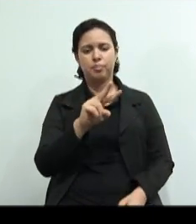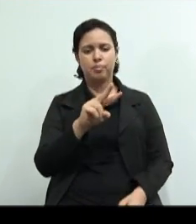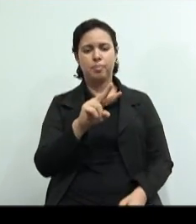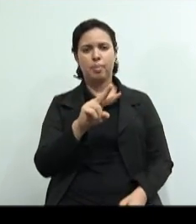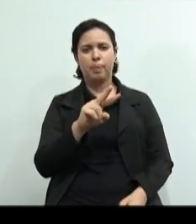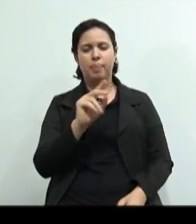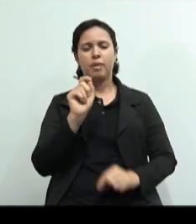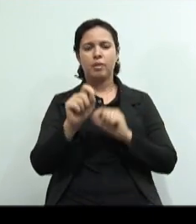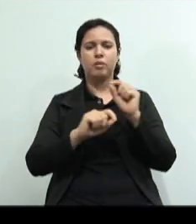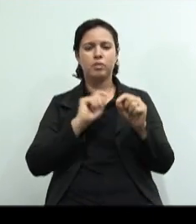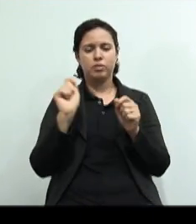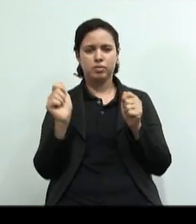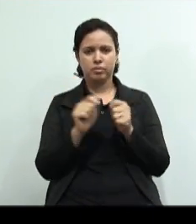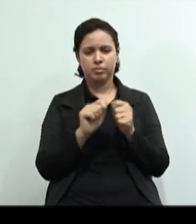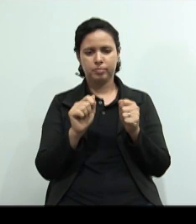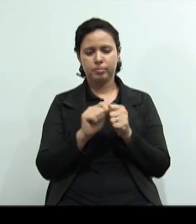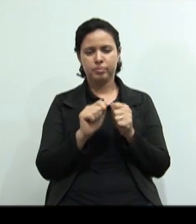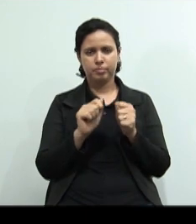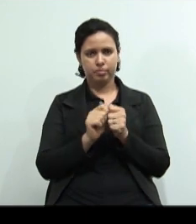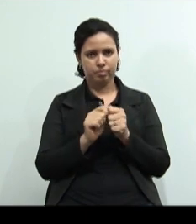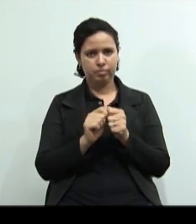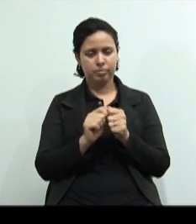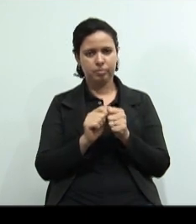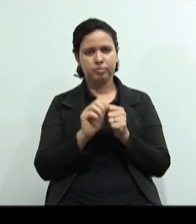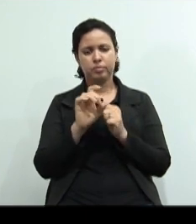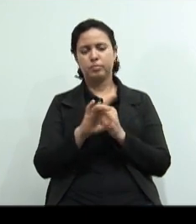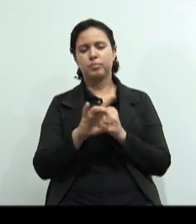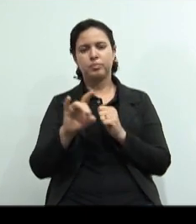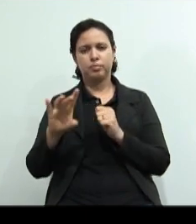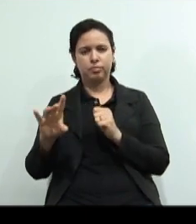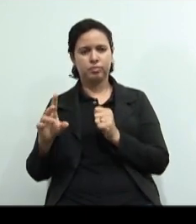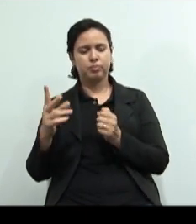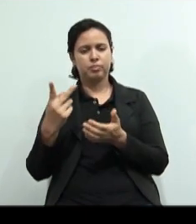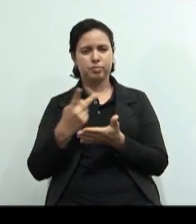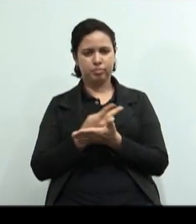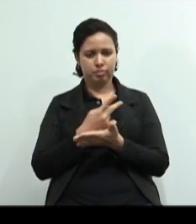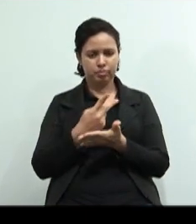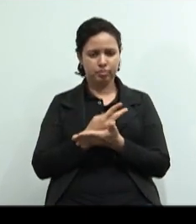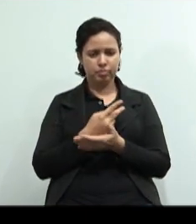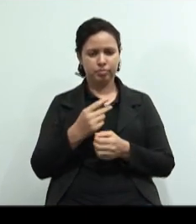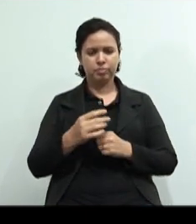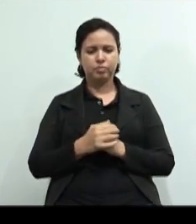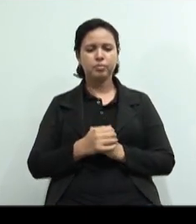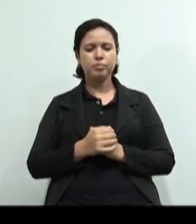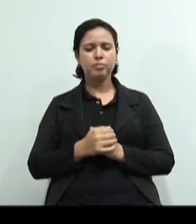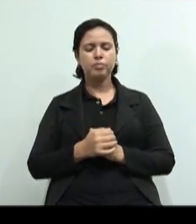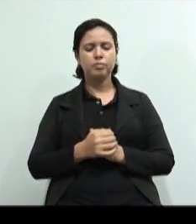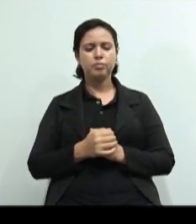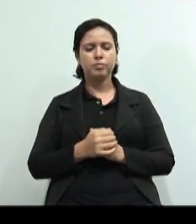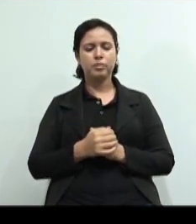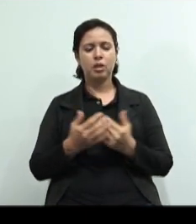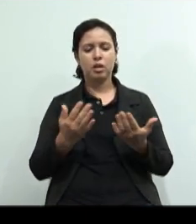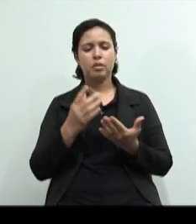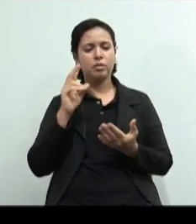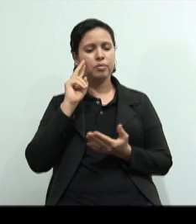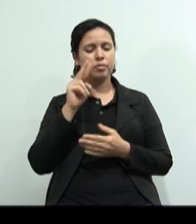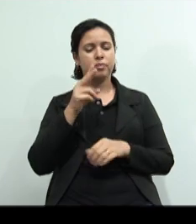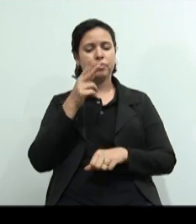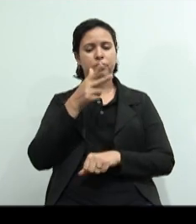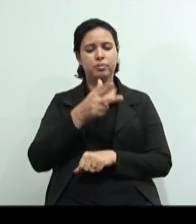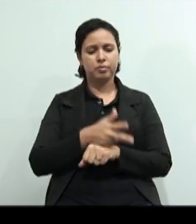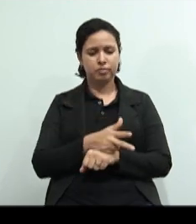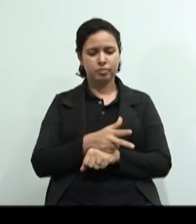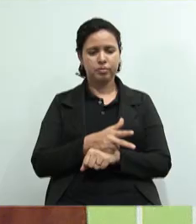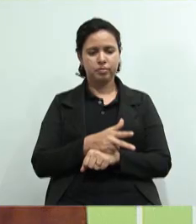sequência o que fazer dependendo de cada situação. Vamos em frente. Agora nós vamos ver uma externa